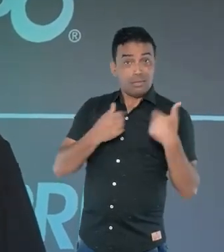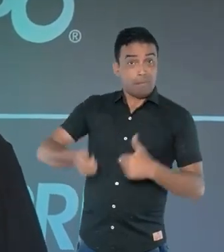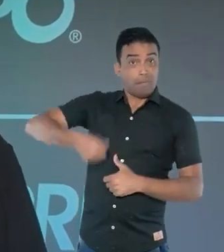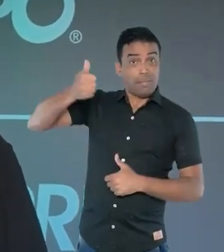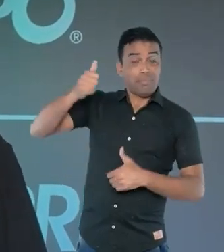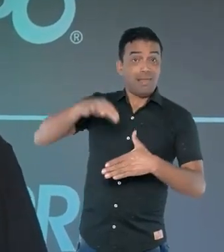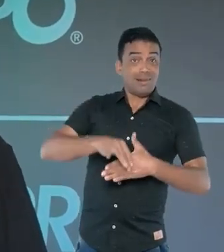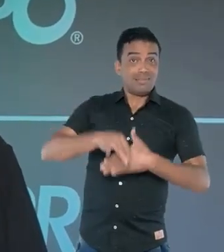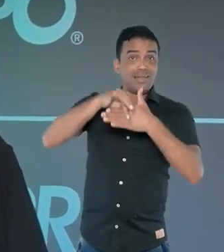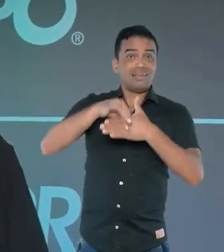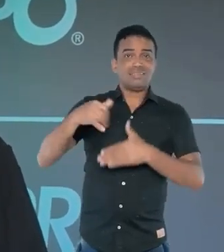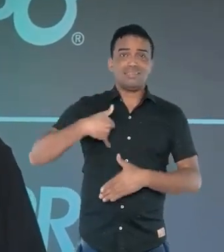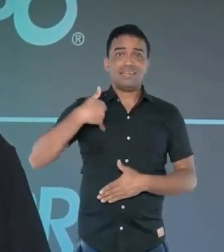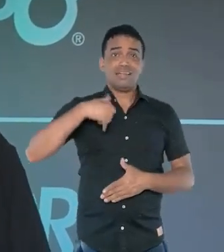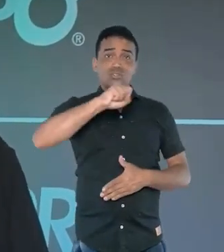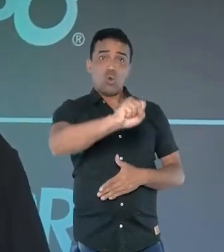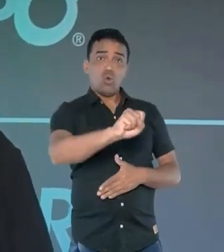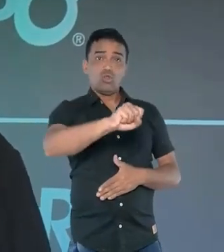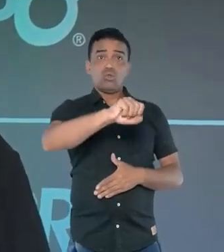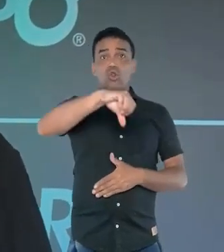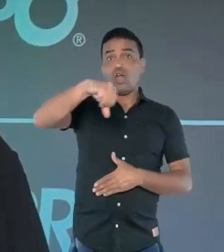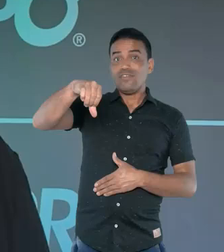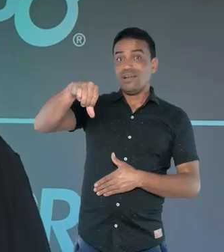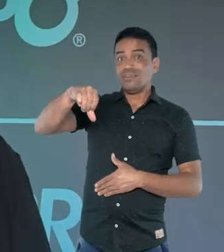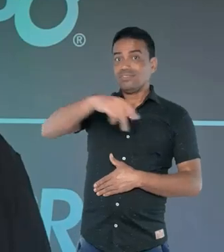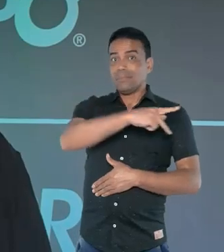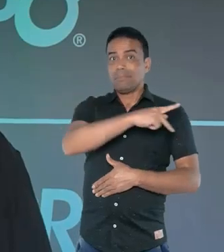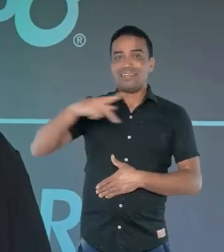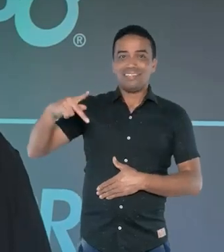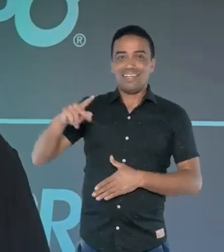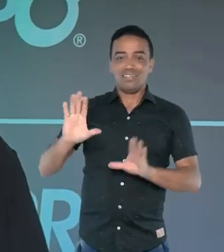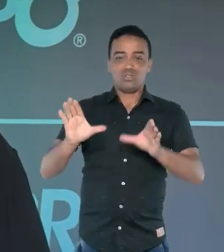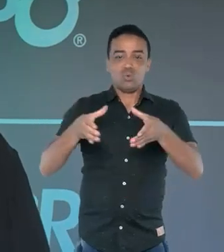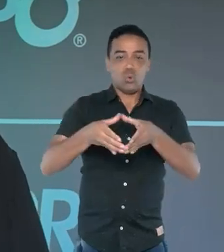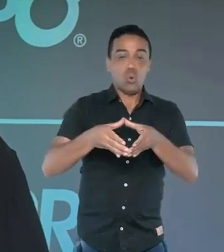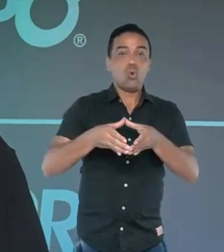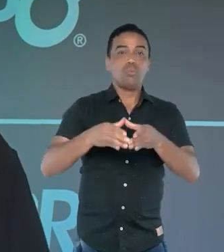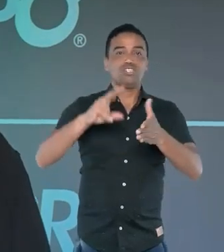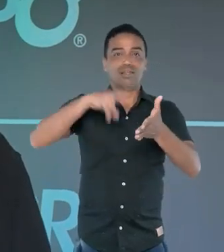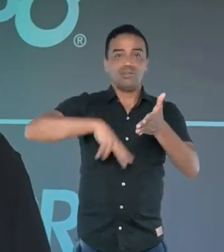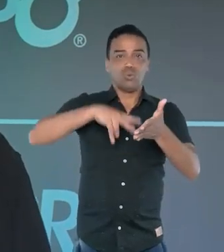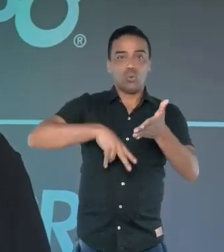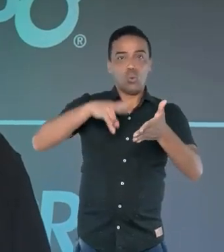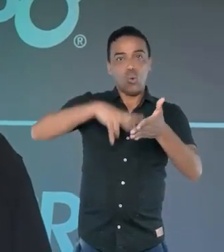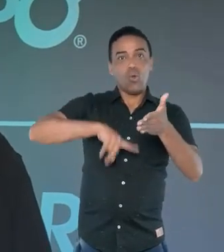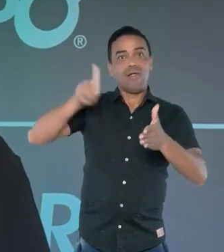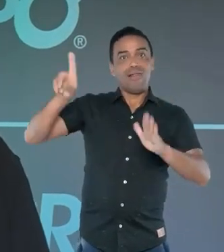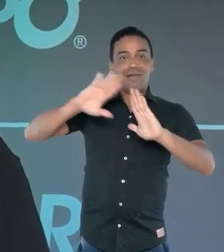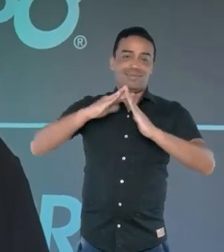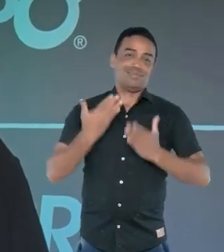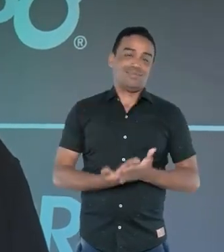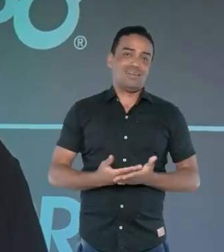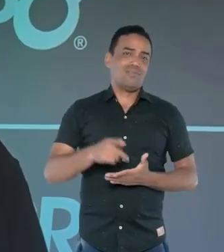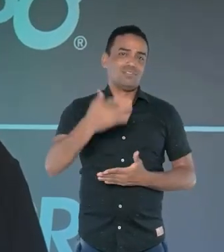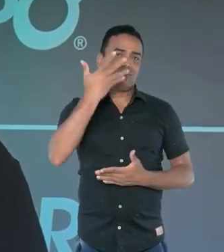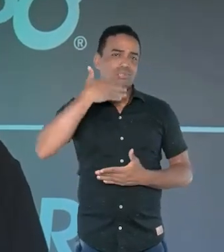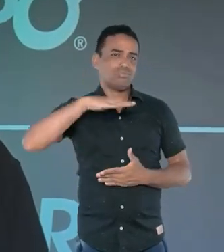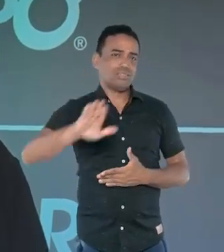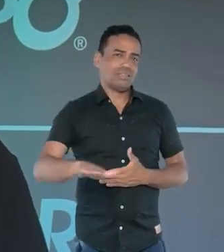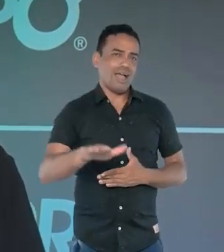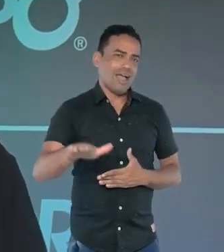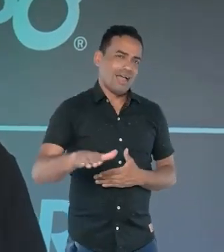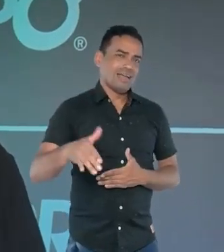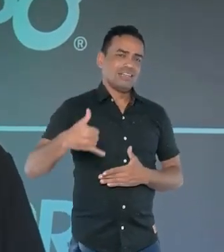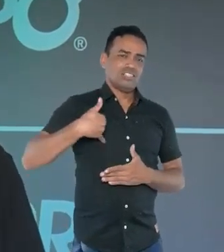aos seus 8 ou 9 anos enquanto presidenta do clube de leitura. O que a Grazi pequena, a Grazi daquela idade,